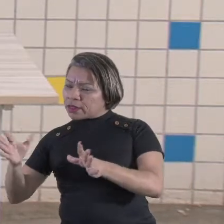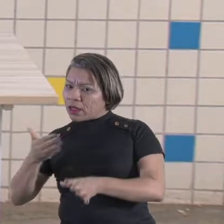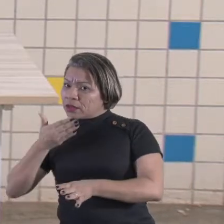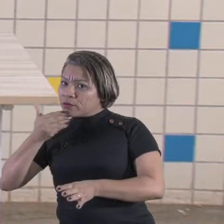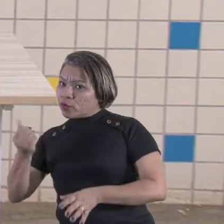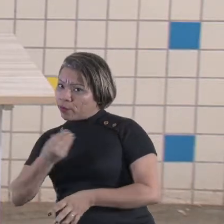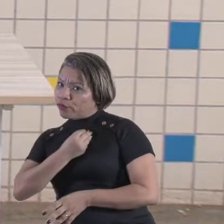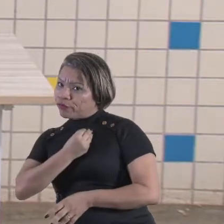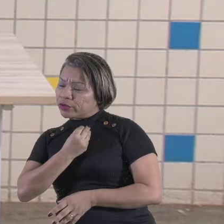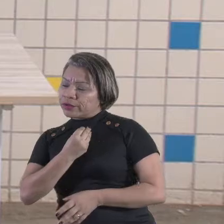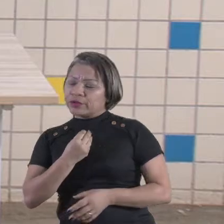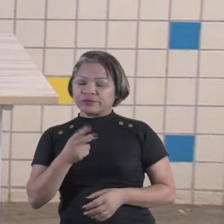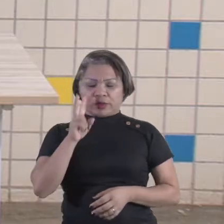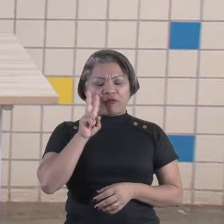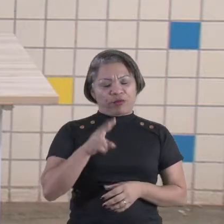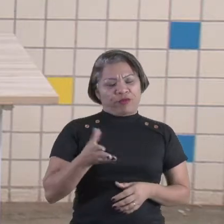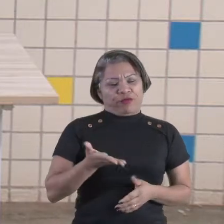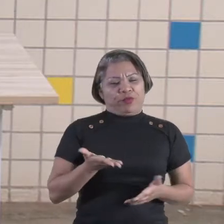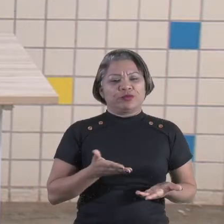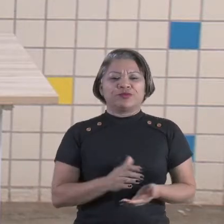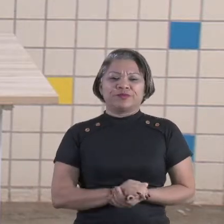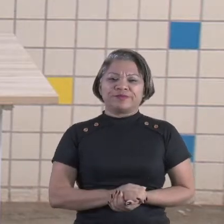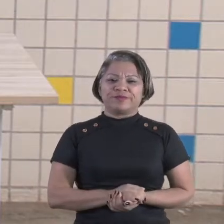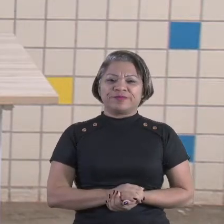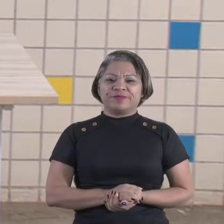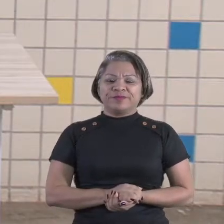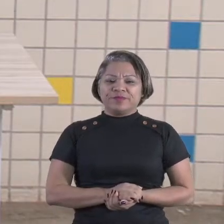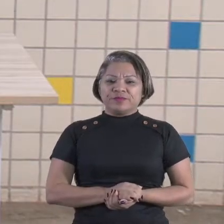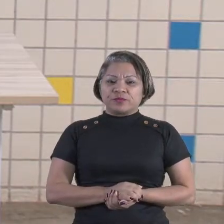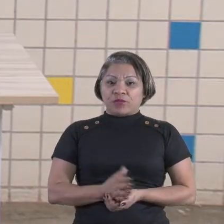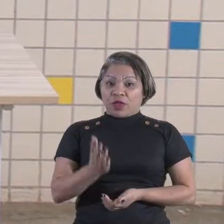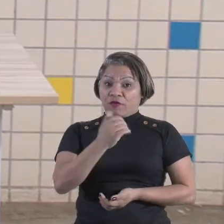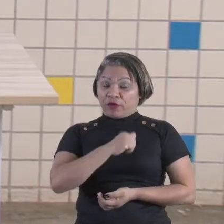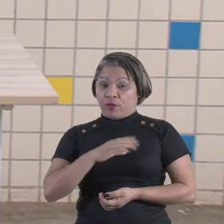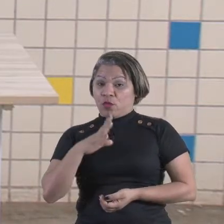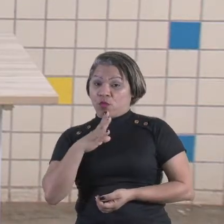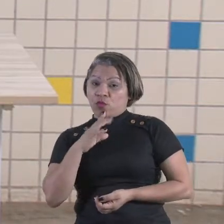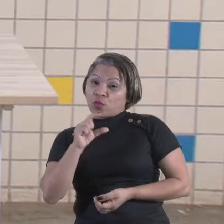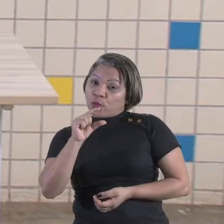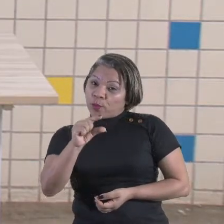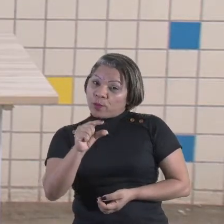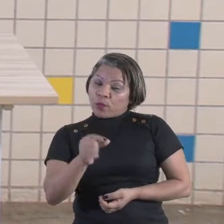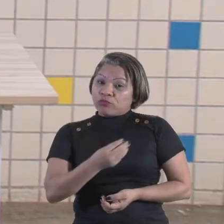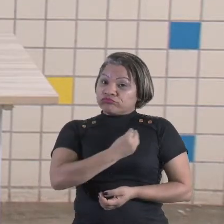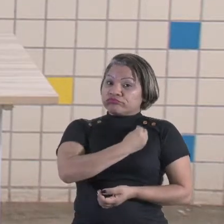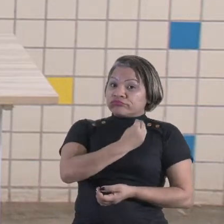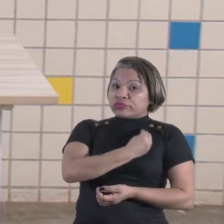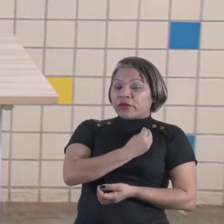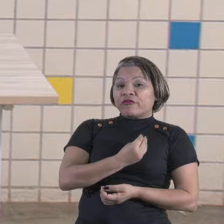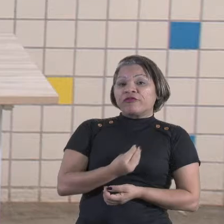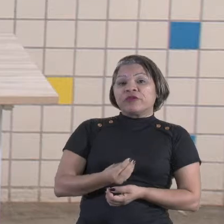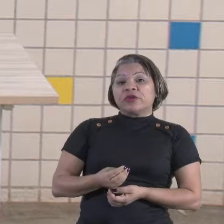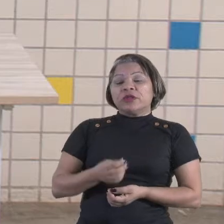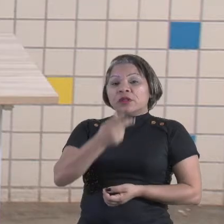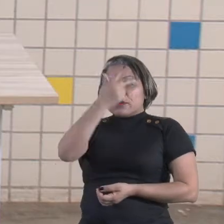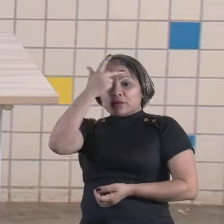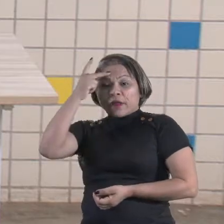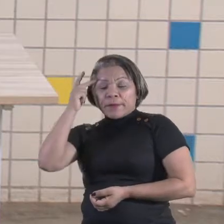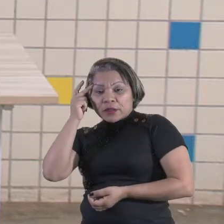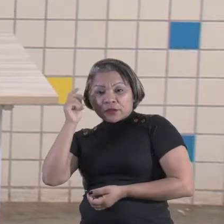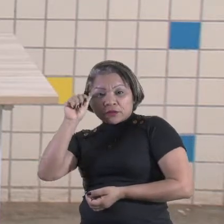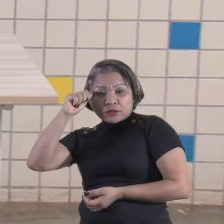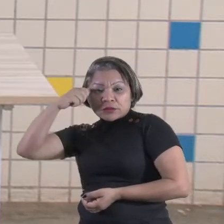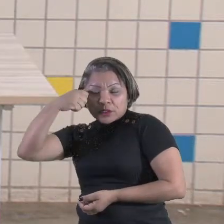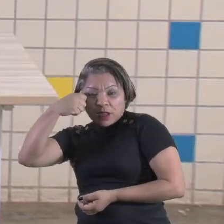vamos ver hoje. Vamos conhecer um pouco da vida dos escravos africanos que entraram em território